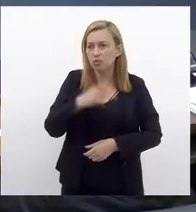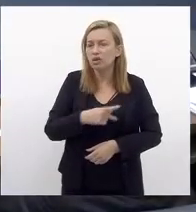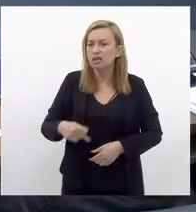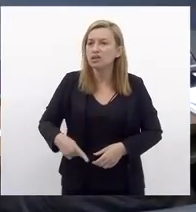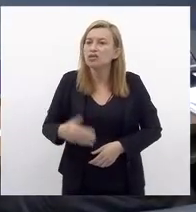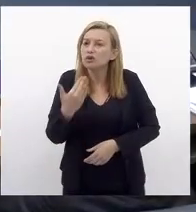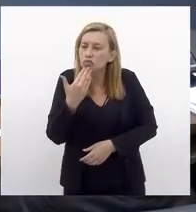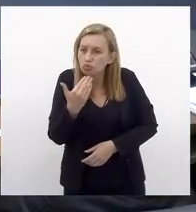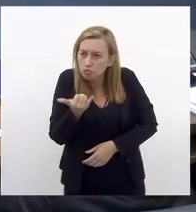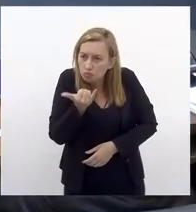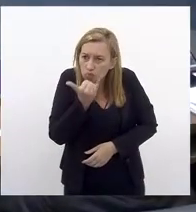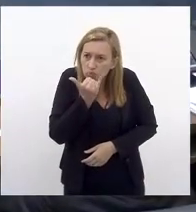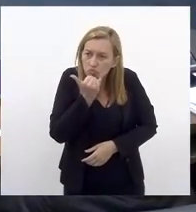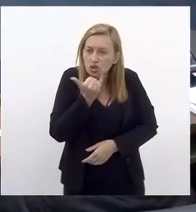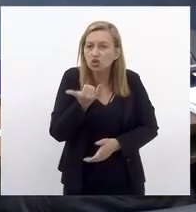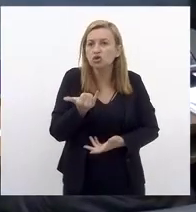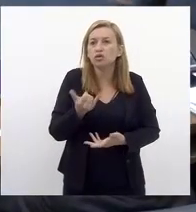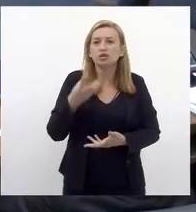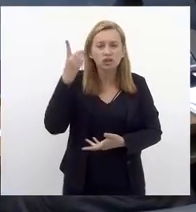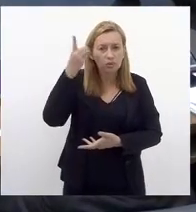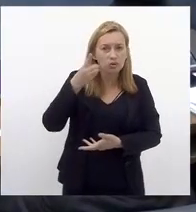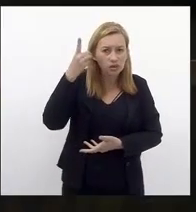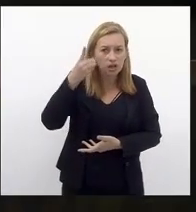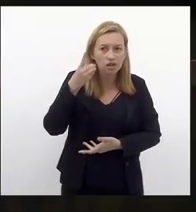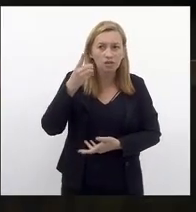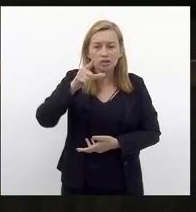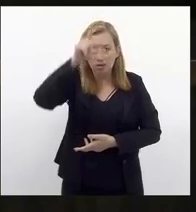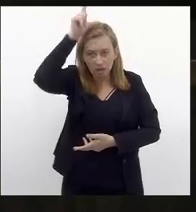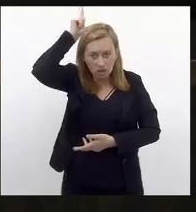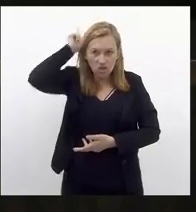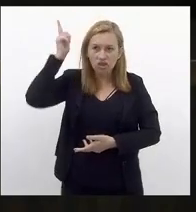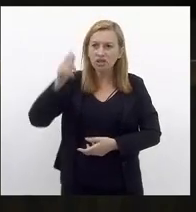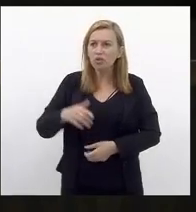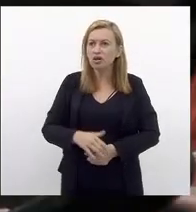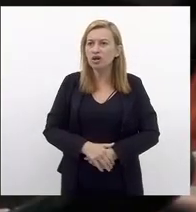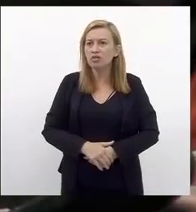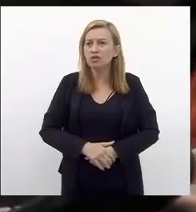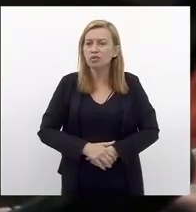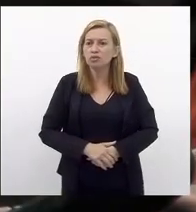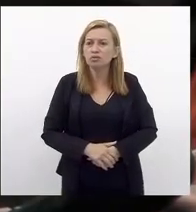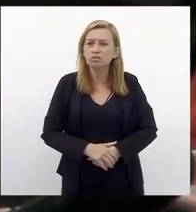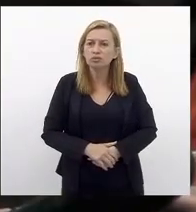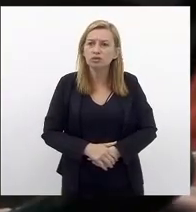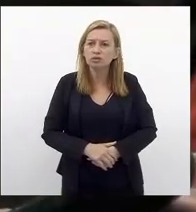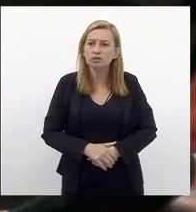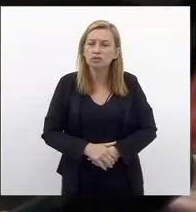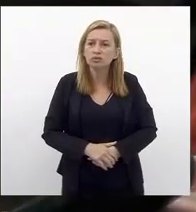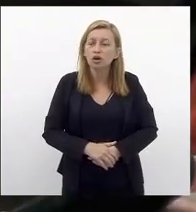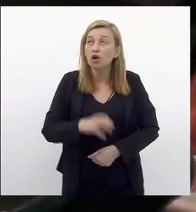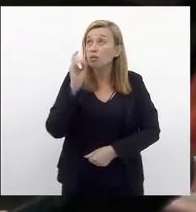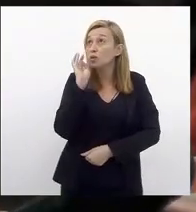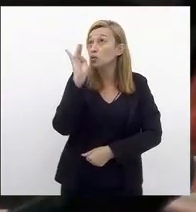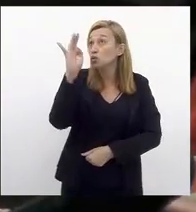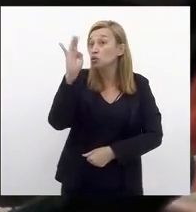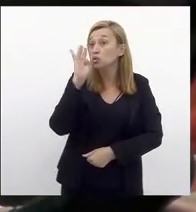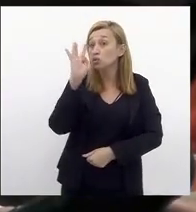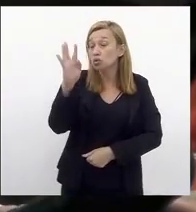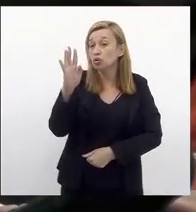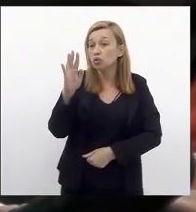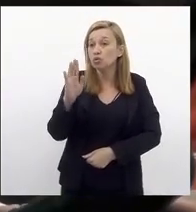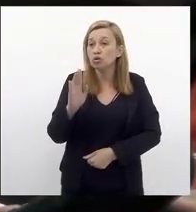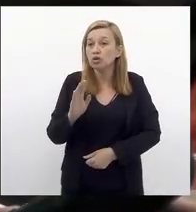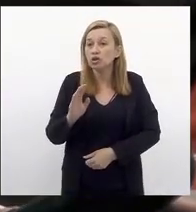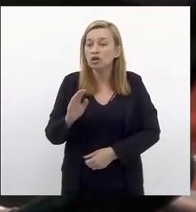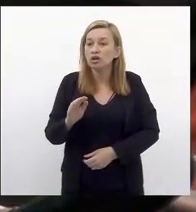faço um apelo ao Nobre Deputado Luiz Mauro aqui o meu sonho de consumo era